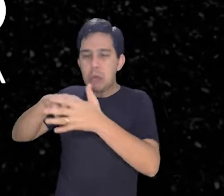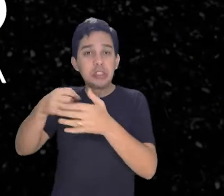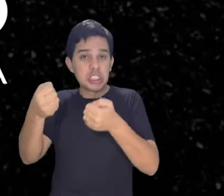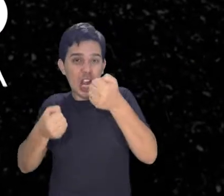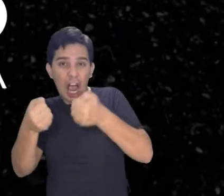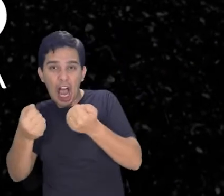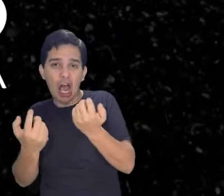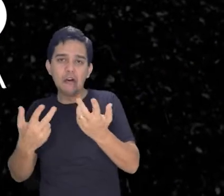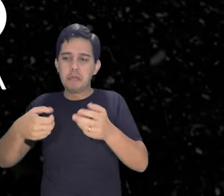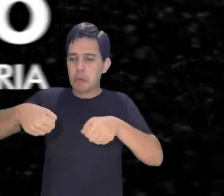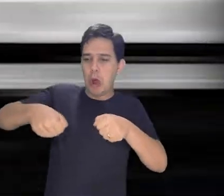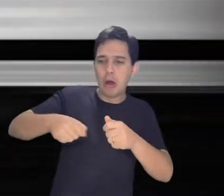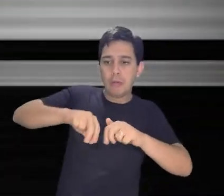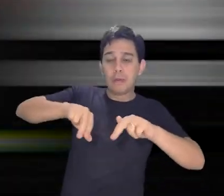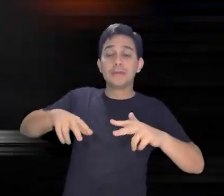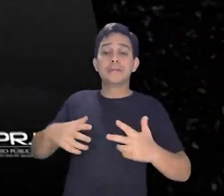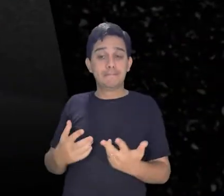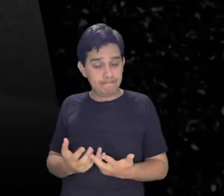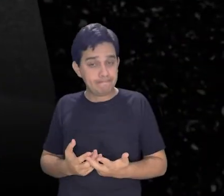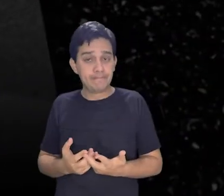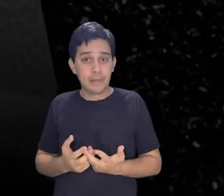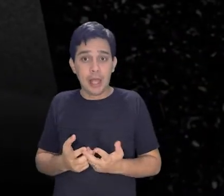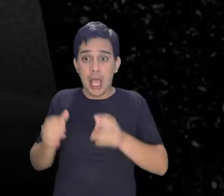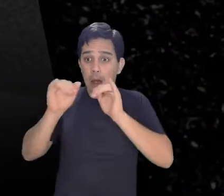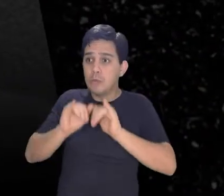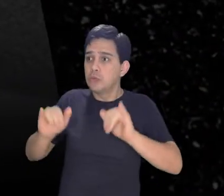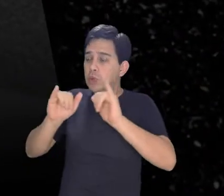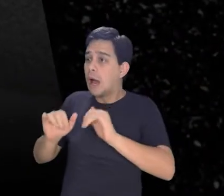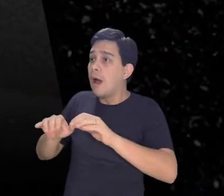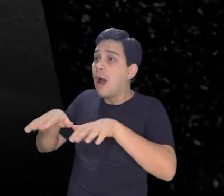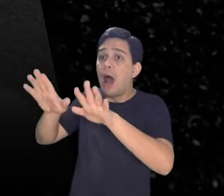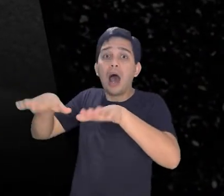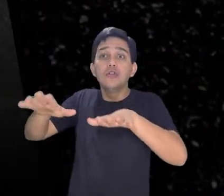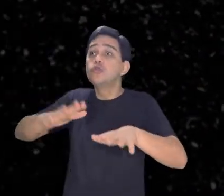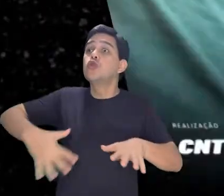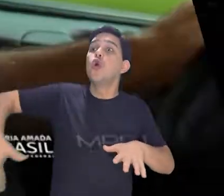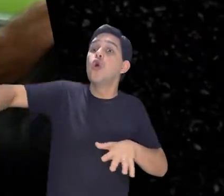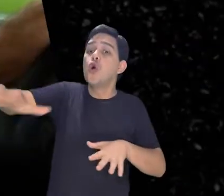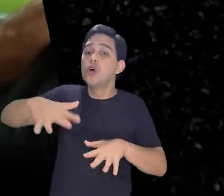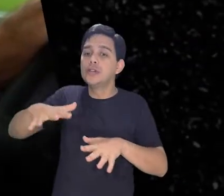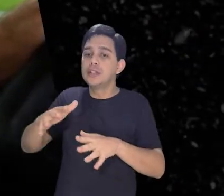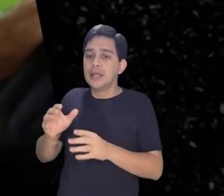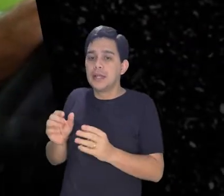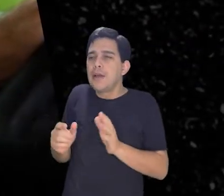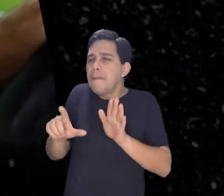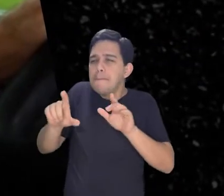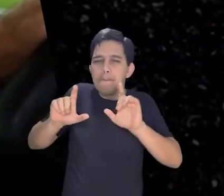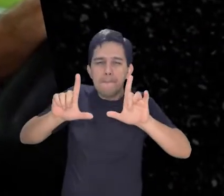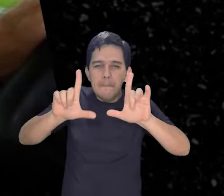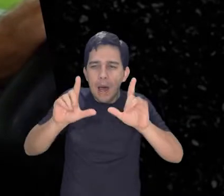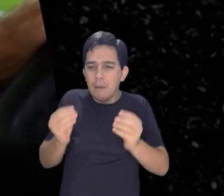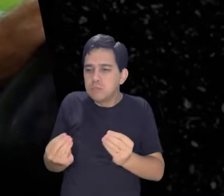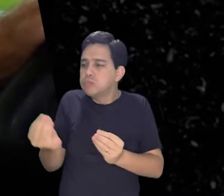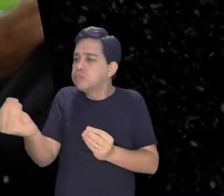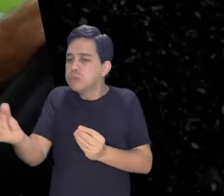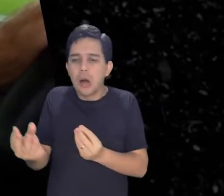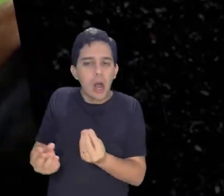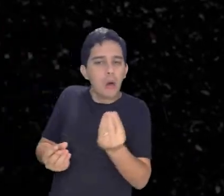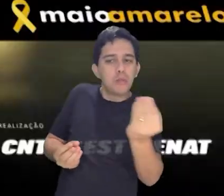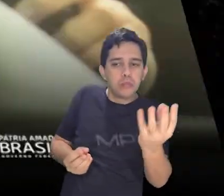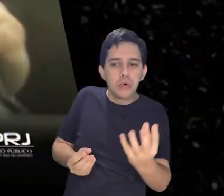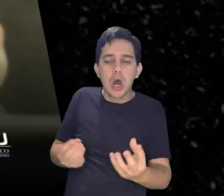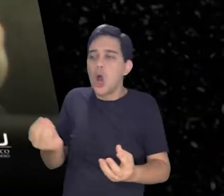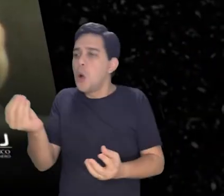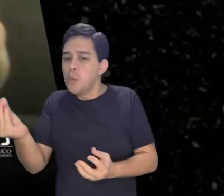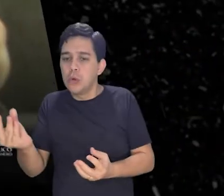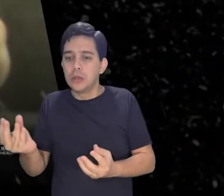Nacional de Segurança Viária, a campanha chama a atenção por meio de conteúdo instrutivo para as leis do trânsito, com foco